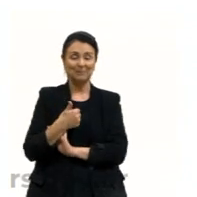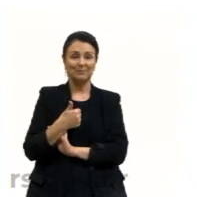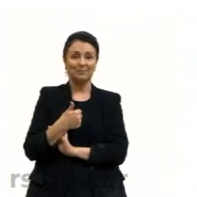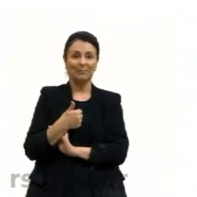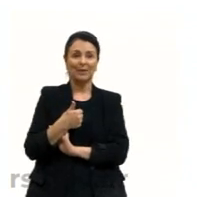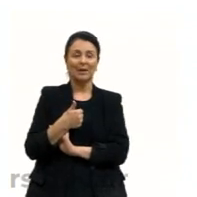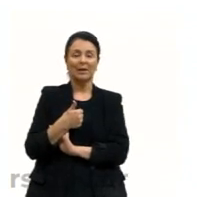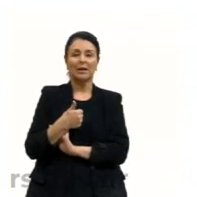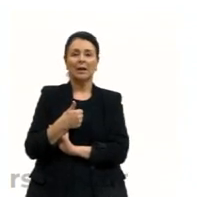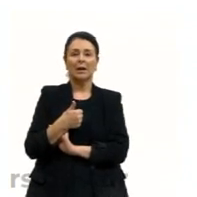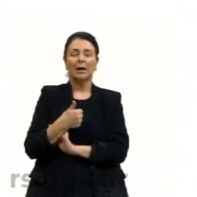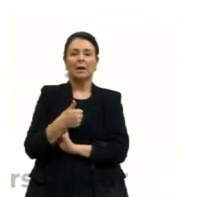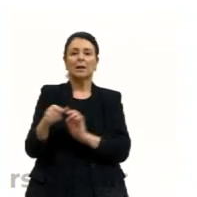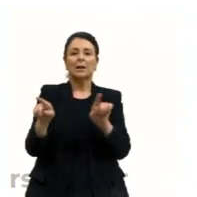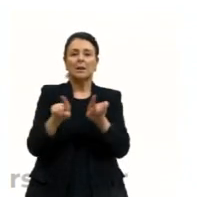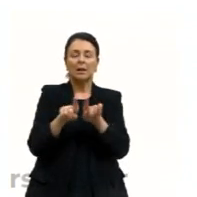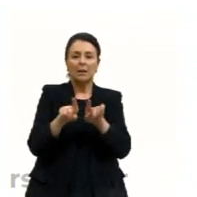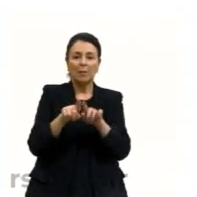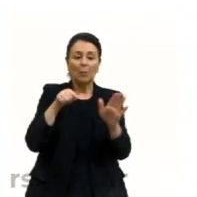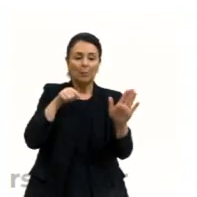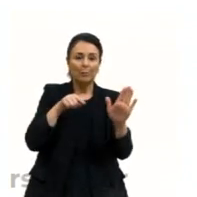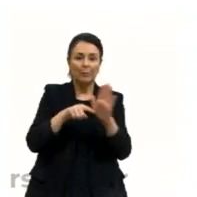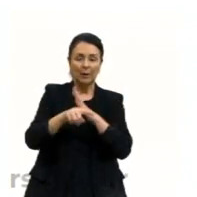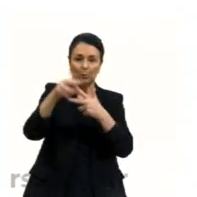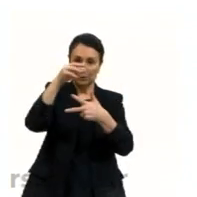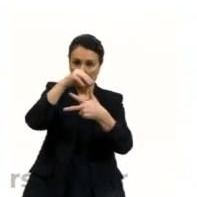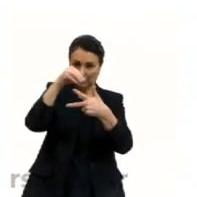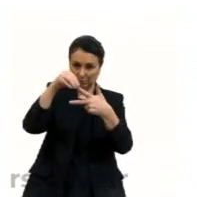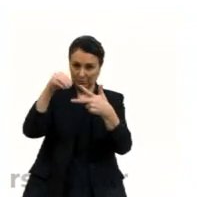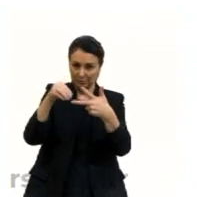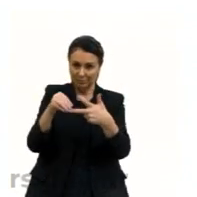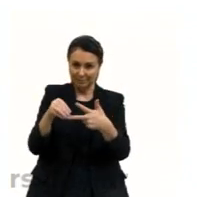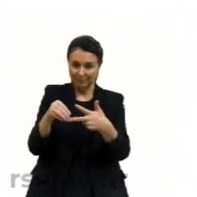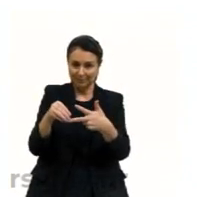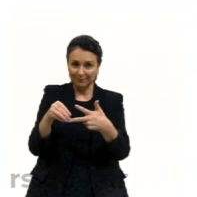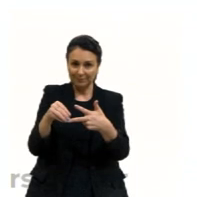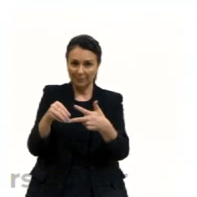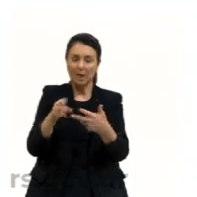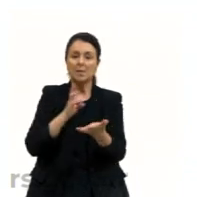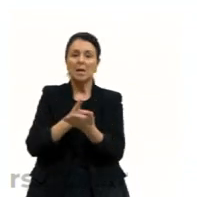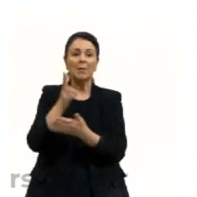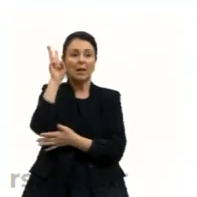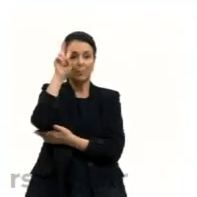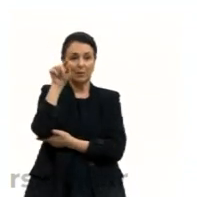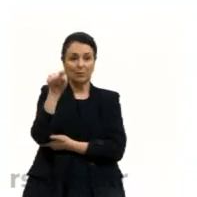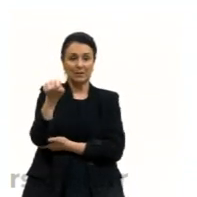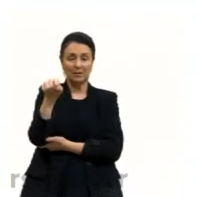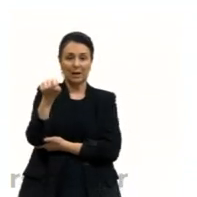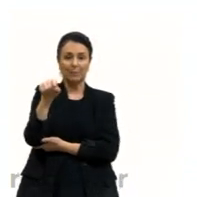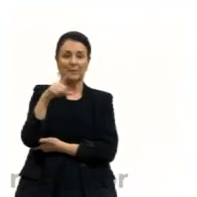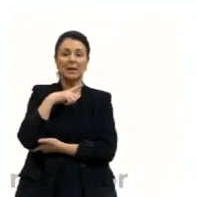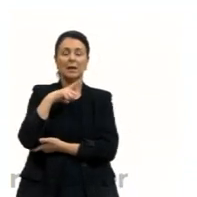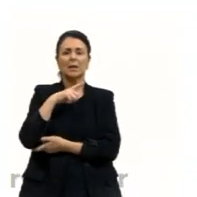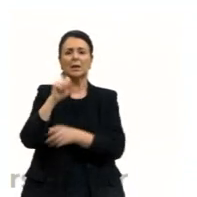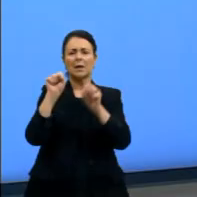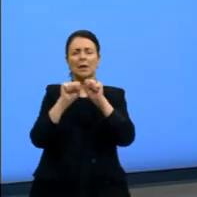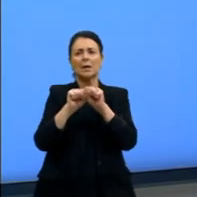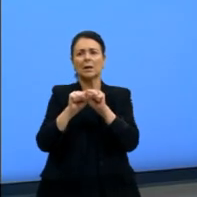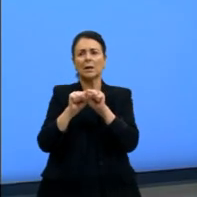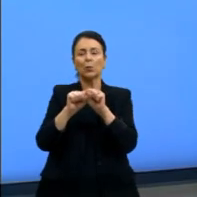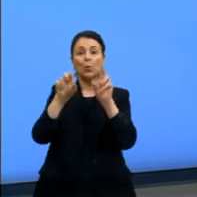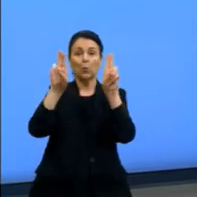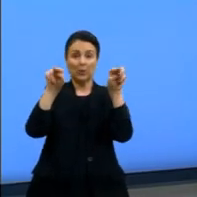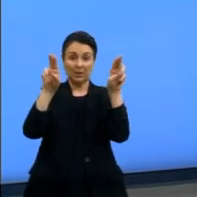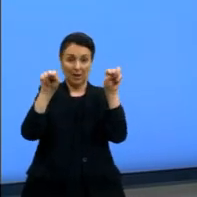como indicação de questões do Enem sempre lembrando você nem aqui e sistemas de filosofia